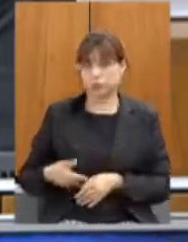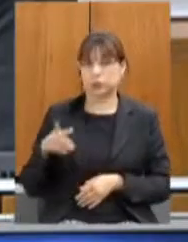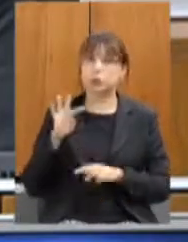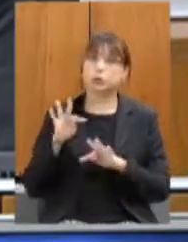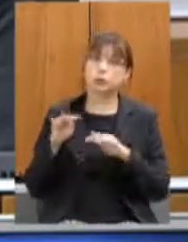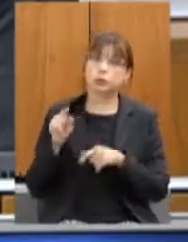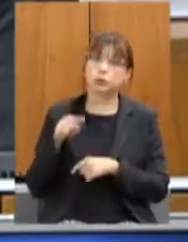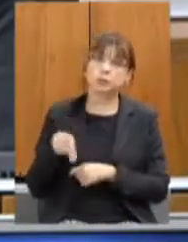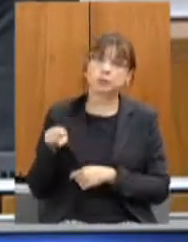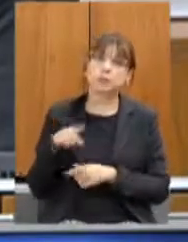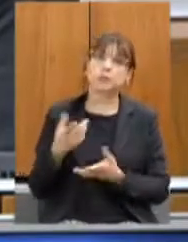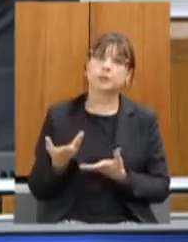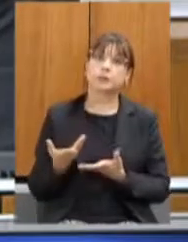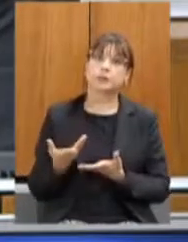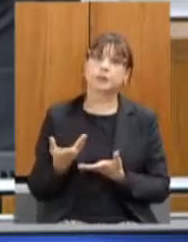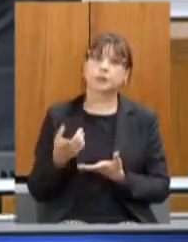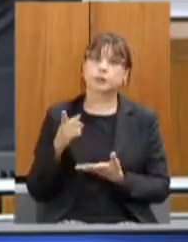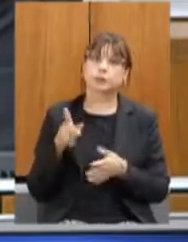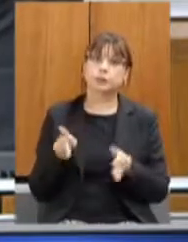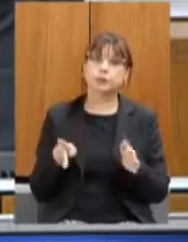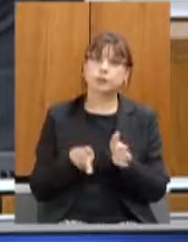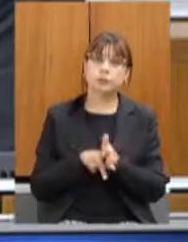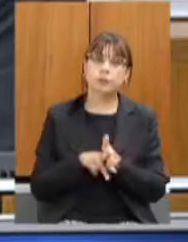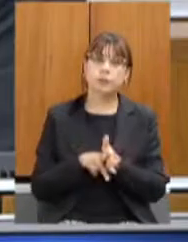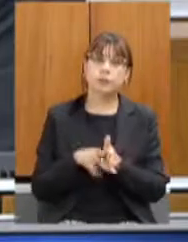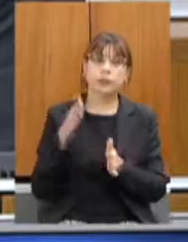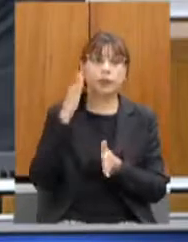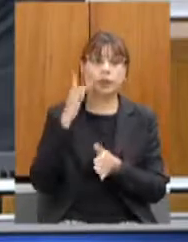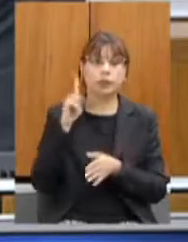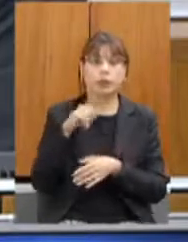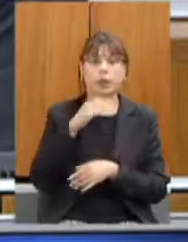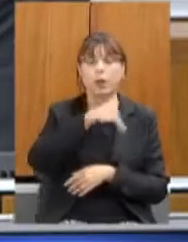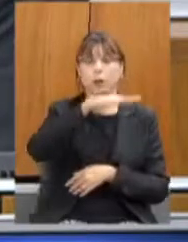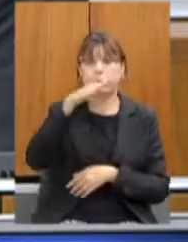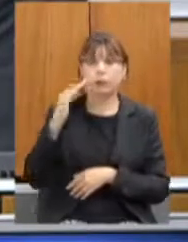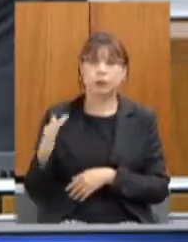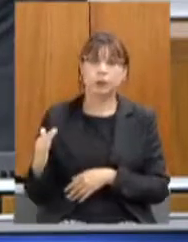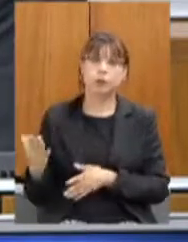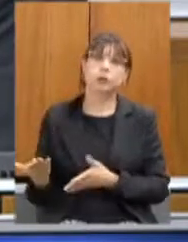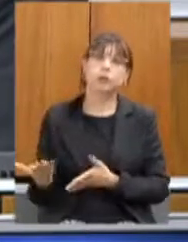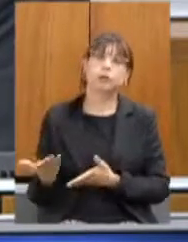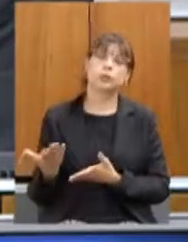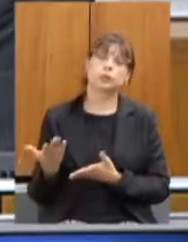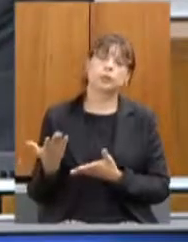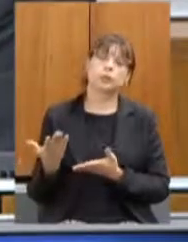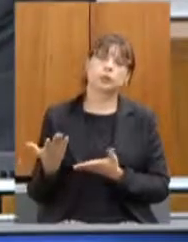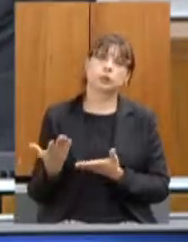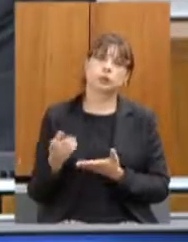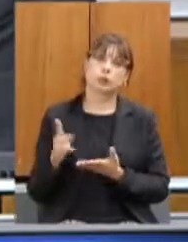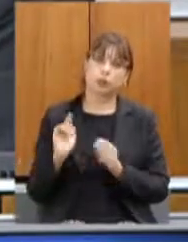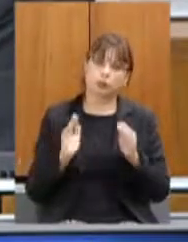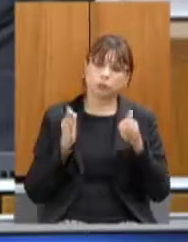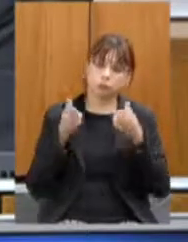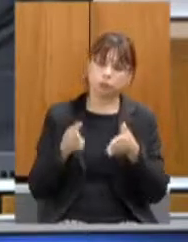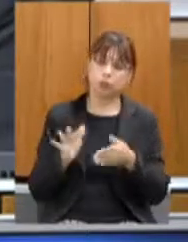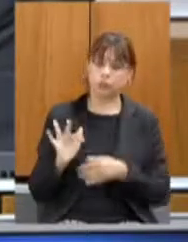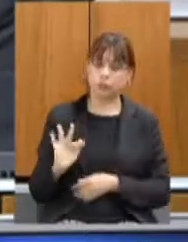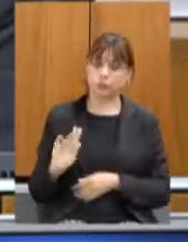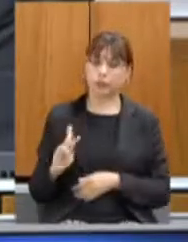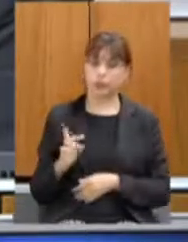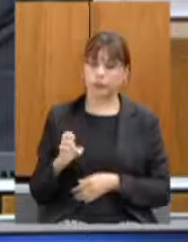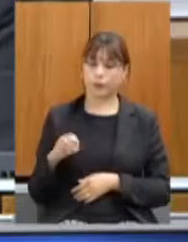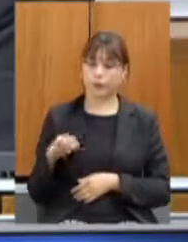a regionalização de Brumadinho Algum deles e eles foram todos destinados a Femme aqui para